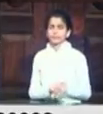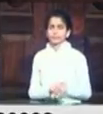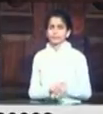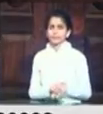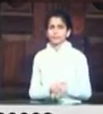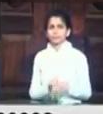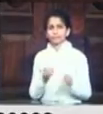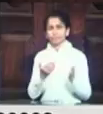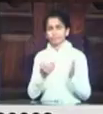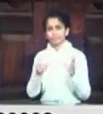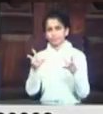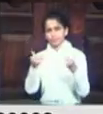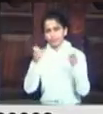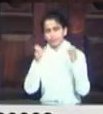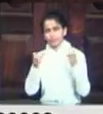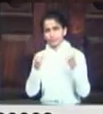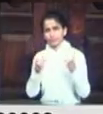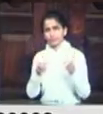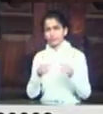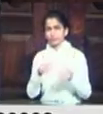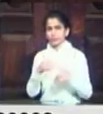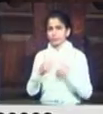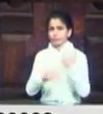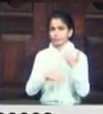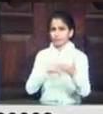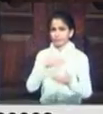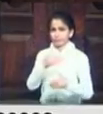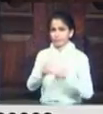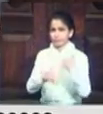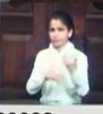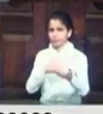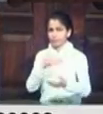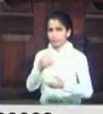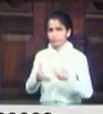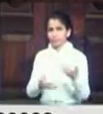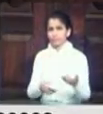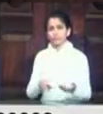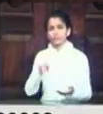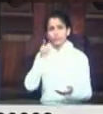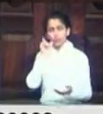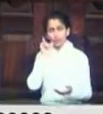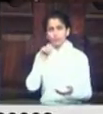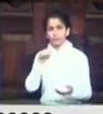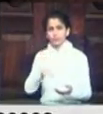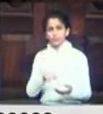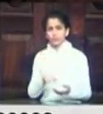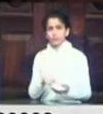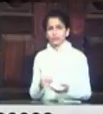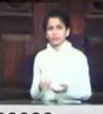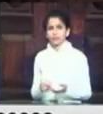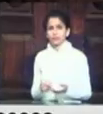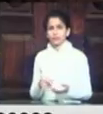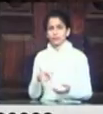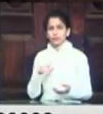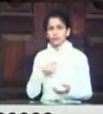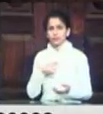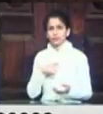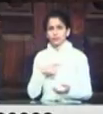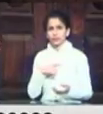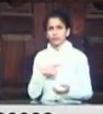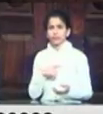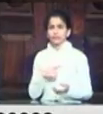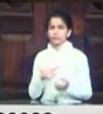essas matérias estão tramitando. Ontem mesmo aqui, em relação aos servidores da área da